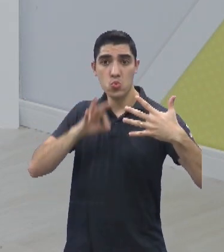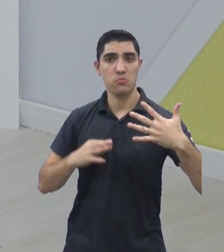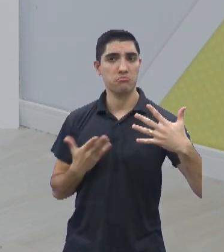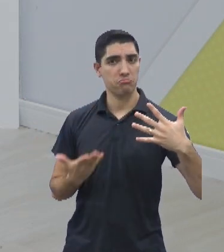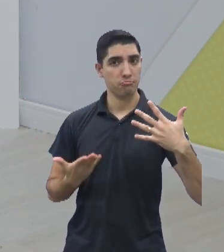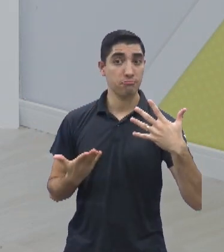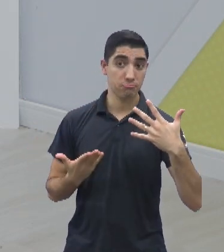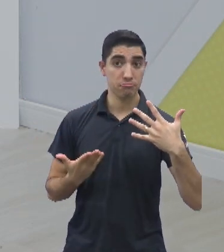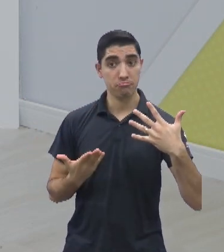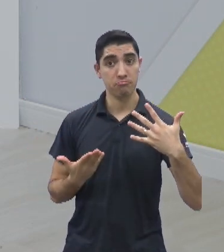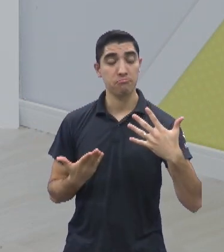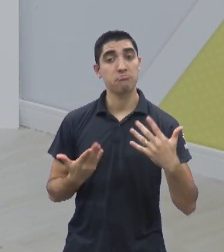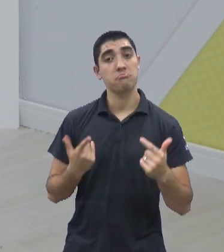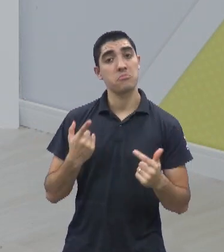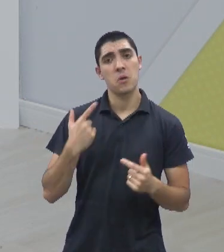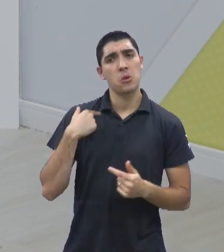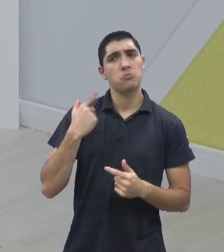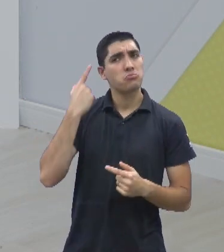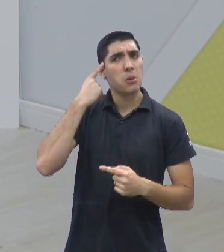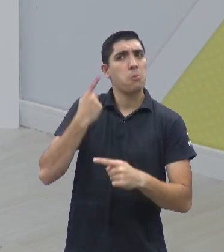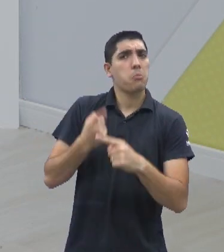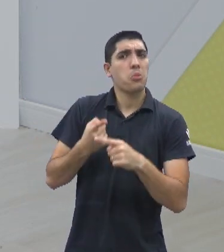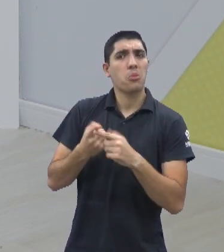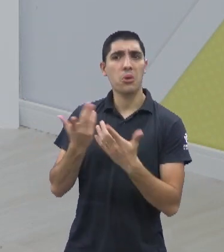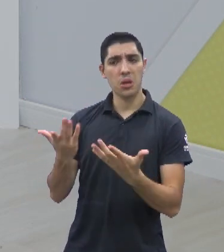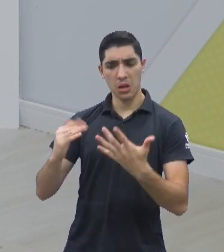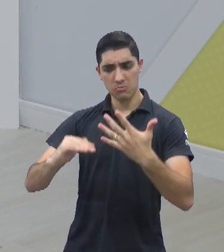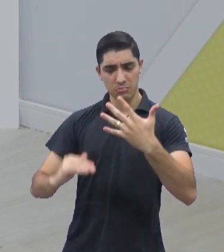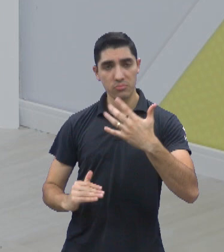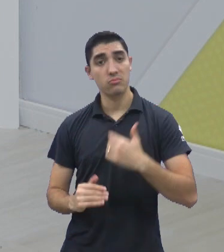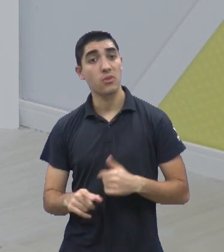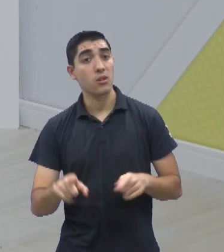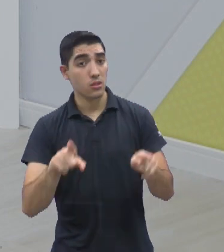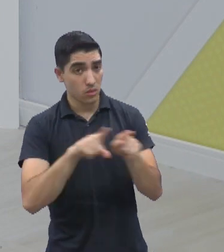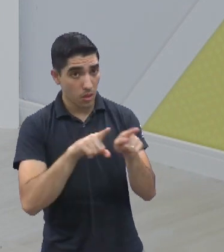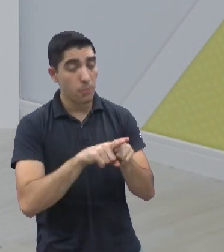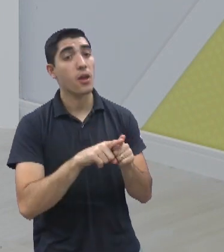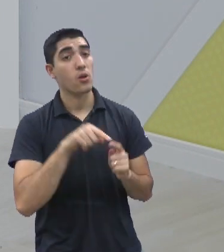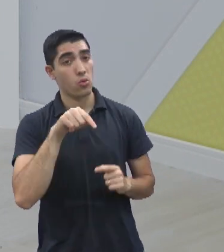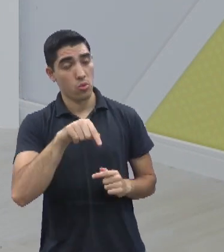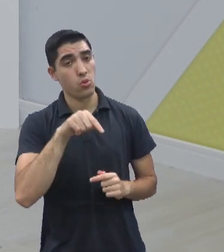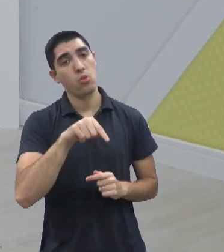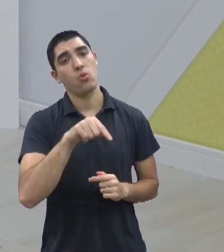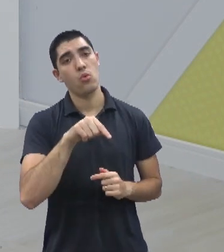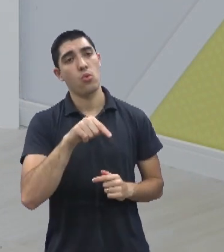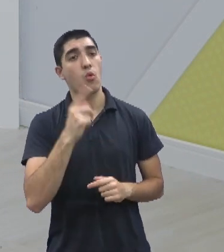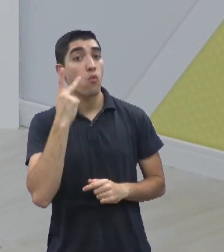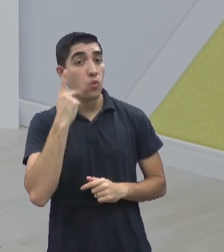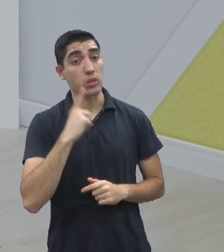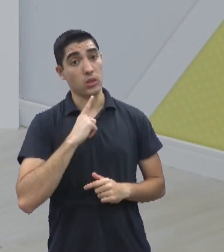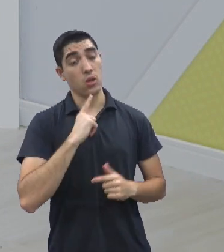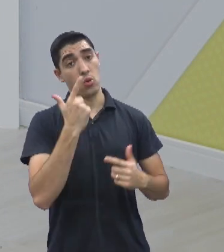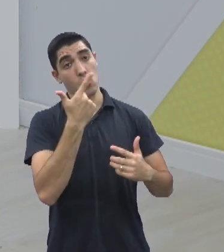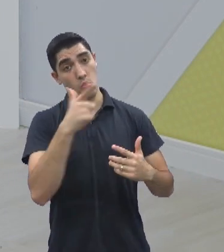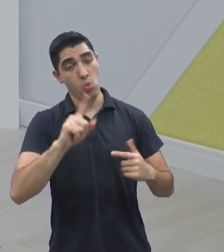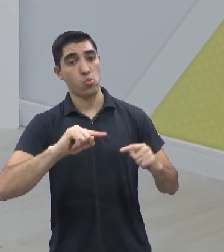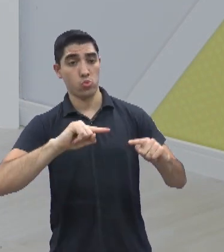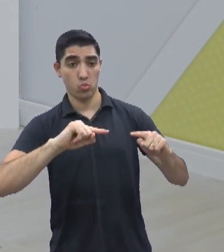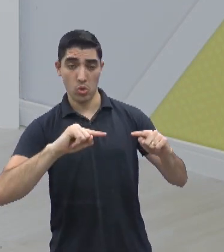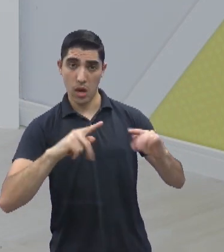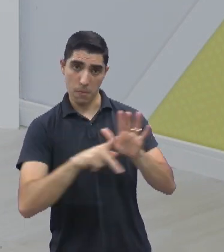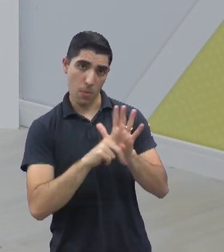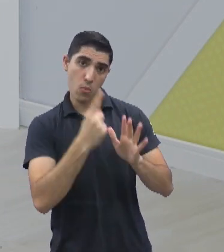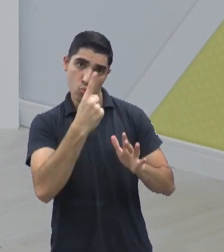O Fortaleza está com um saldo bem pior. E tem um jogo a mais que o Caxias também. E tem um jogo a mais que o Caxias, então o Caxias deve vencer o próximo jogo, não sei também, e